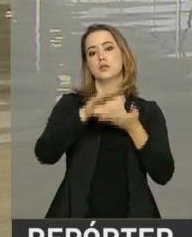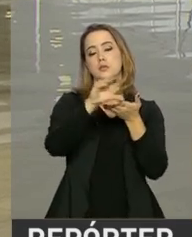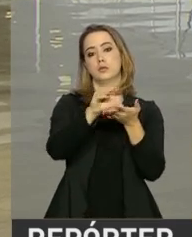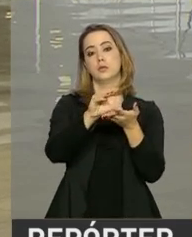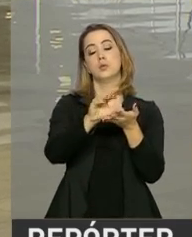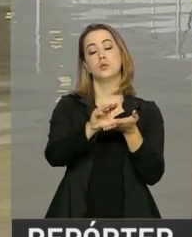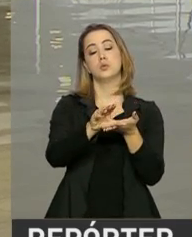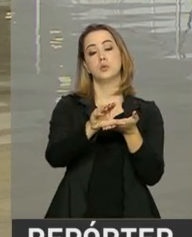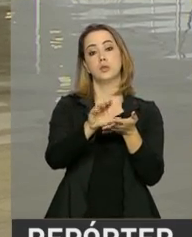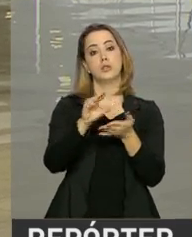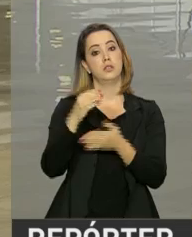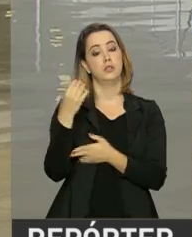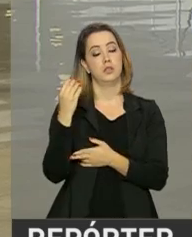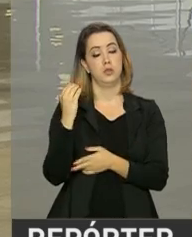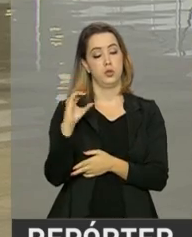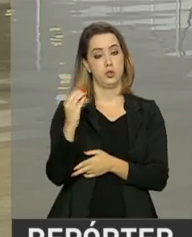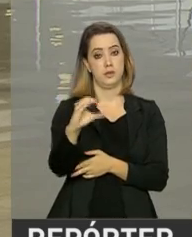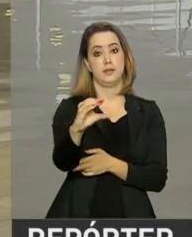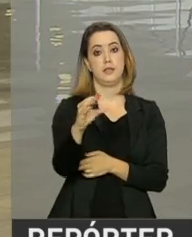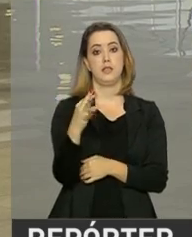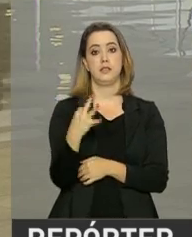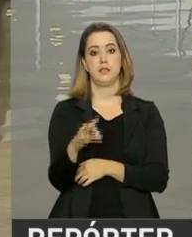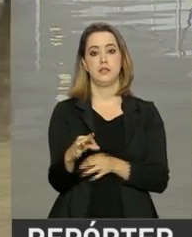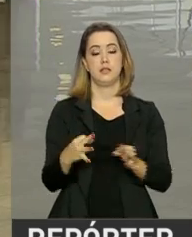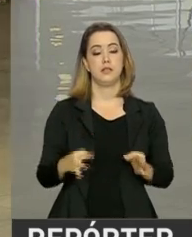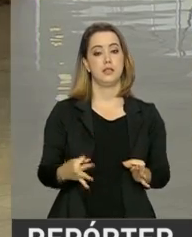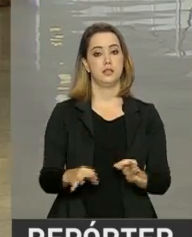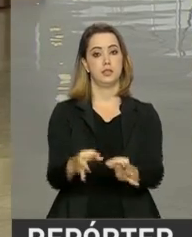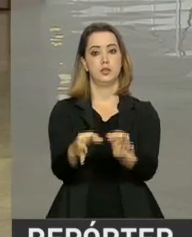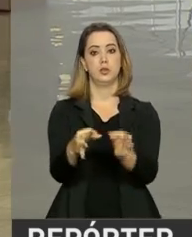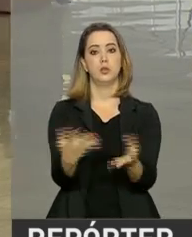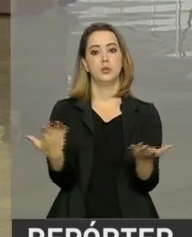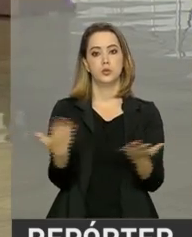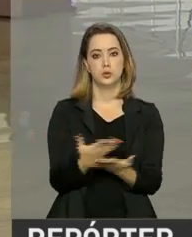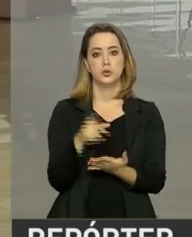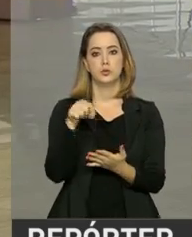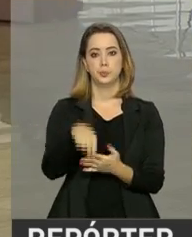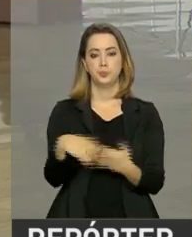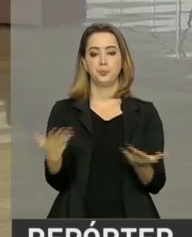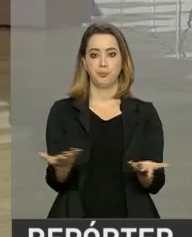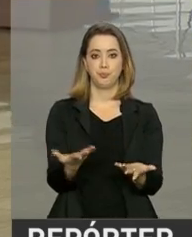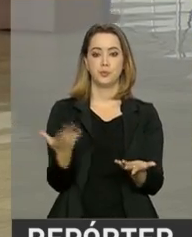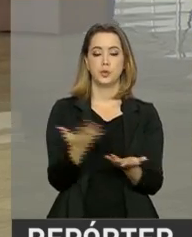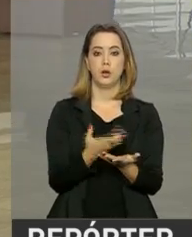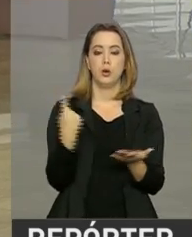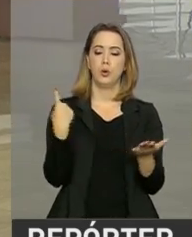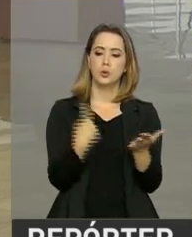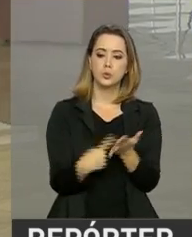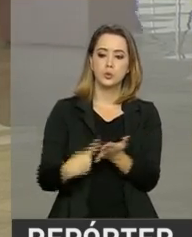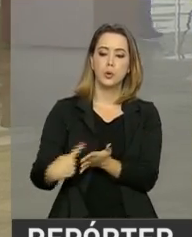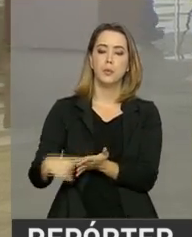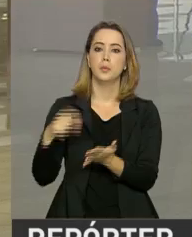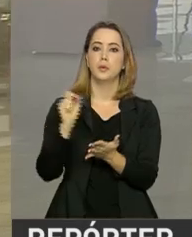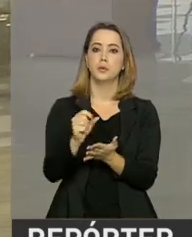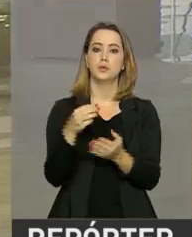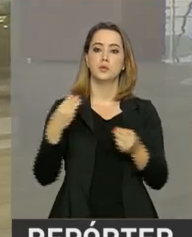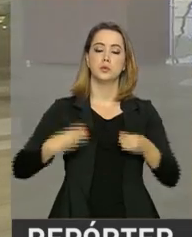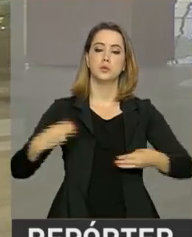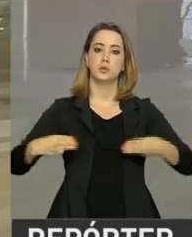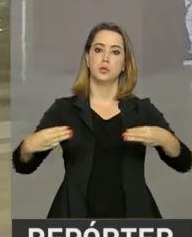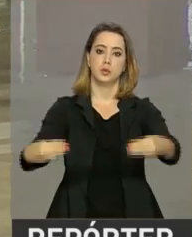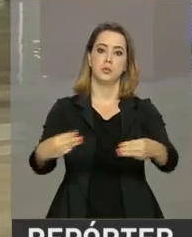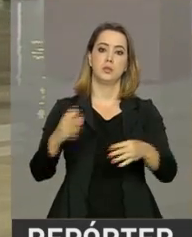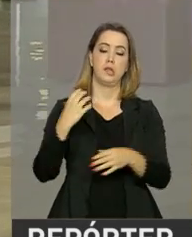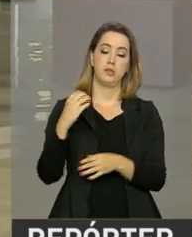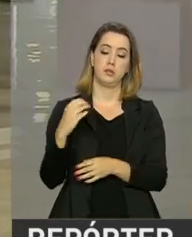de de ciência e tecnologia Depois da sua reativação esse convênio firmado entre o ministério de Ciência